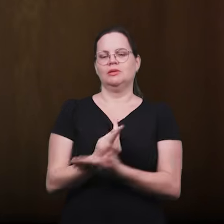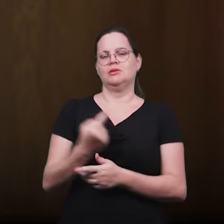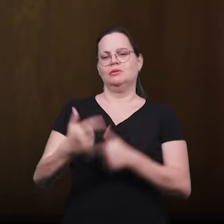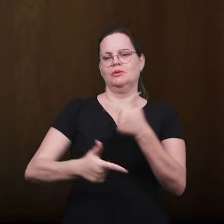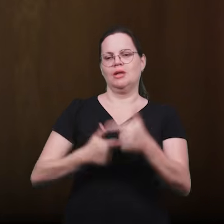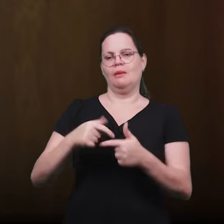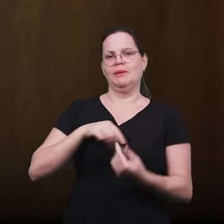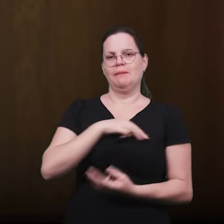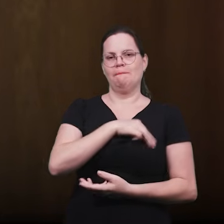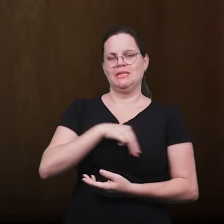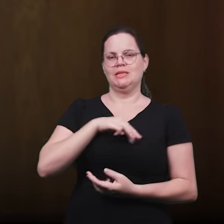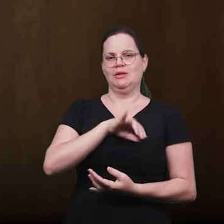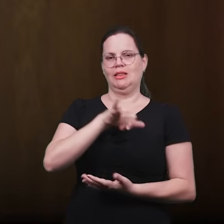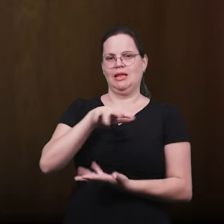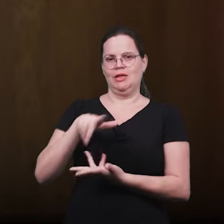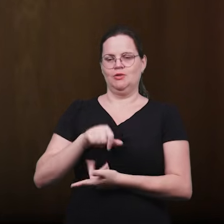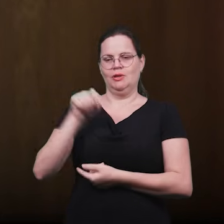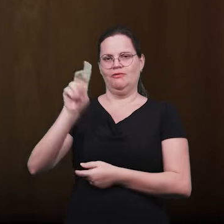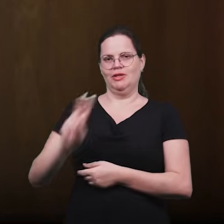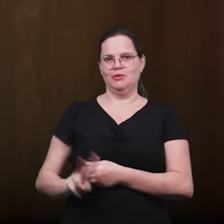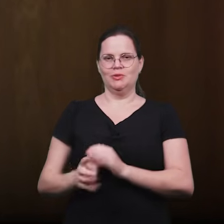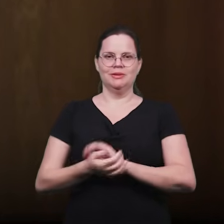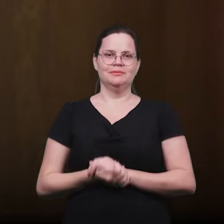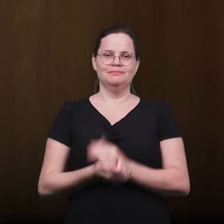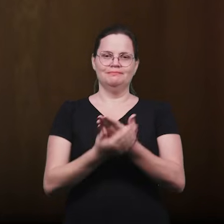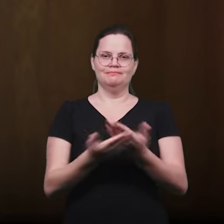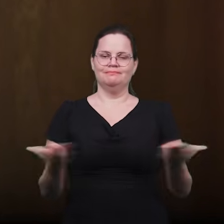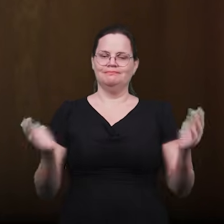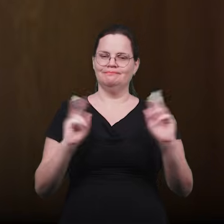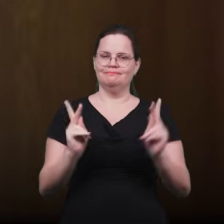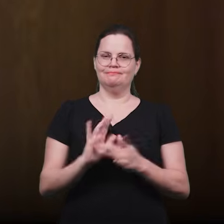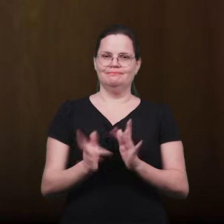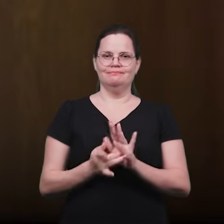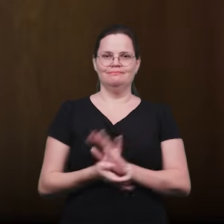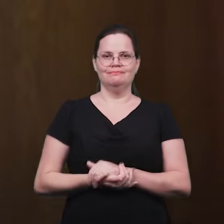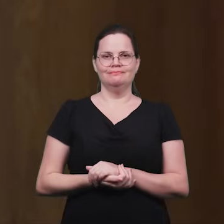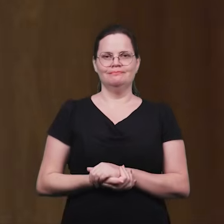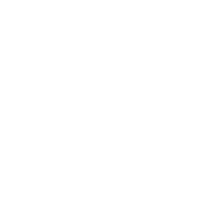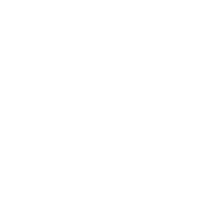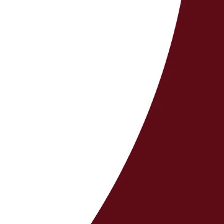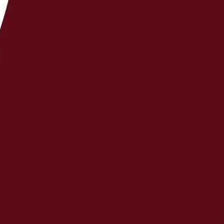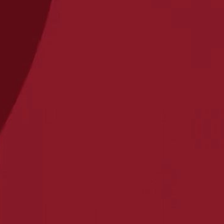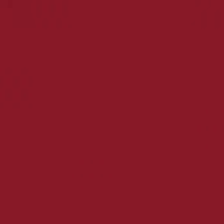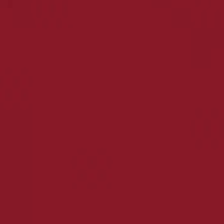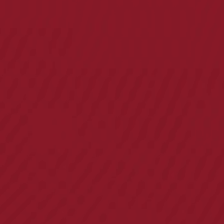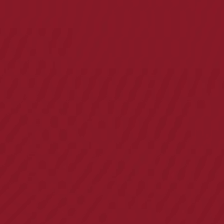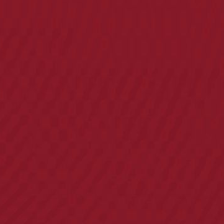informações do trabalho da Missão Internacional na Venezuela. Até o próximo encontro.